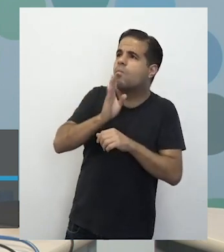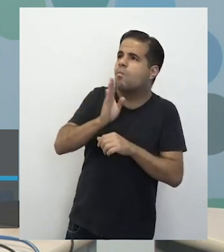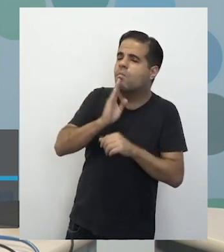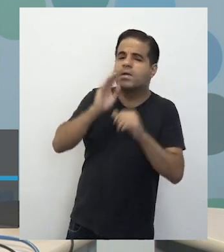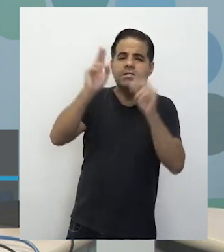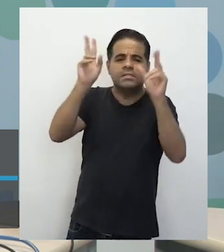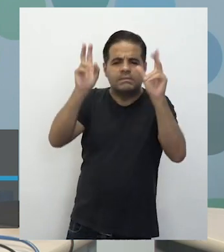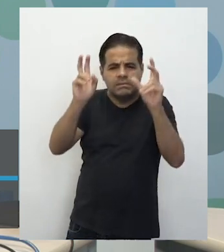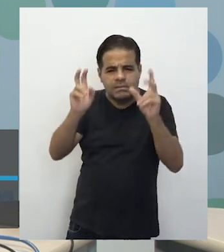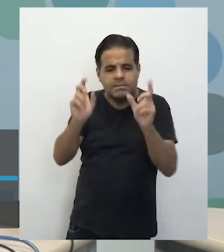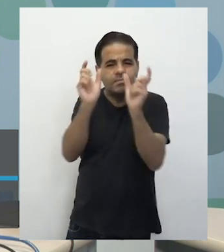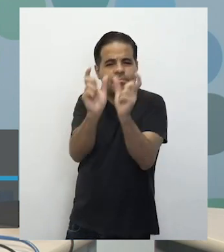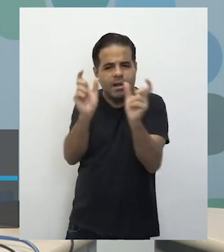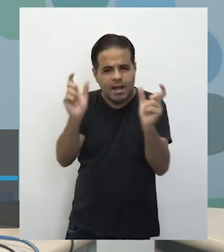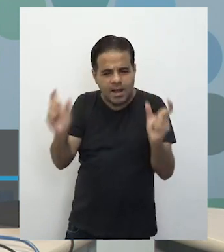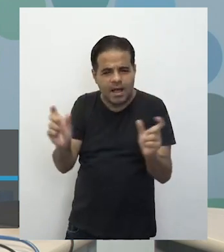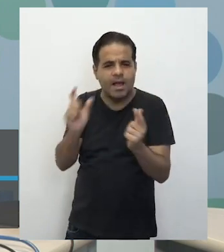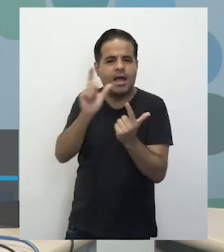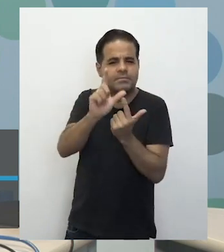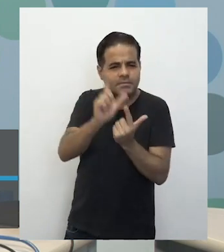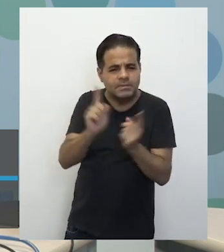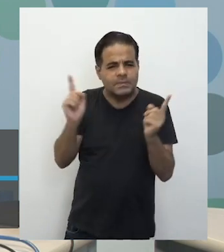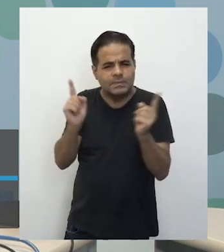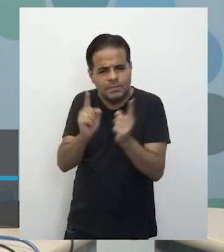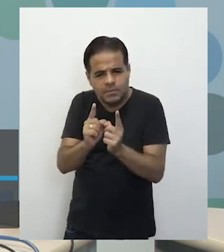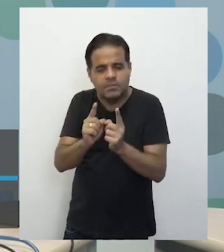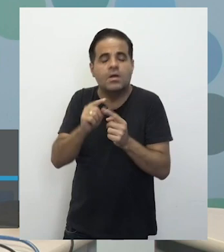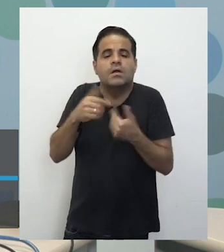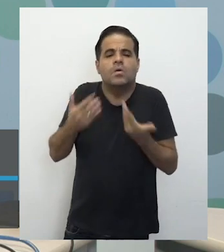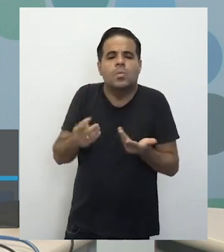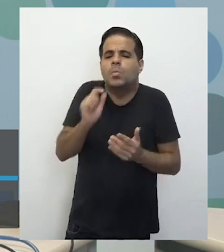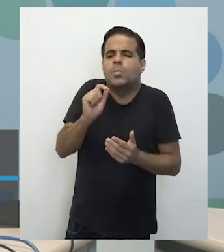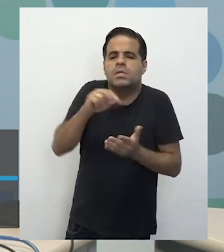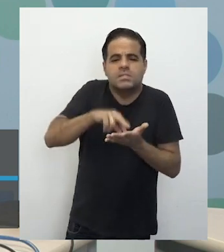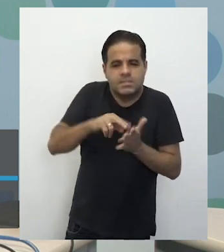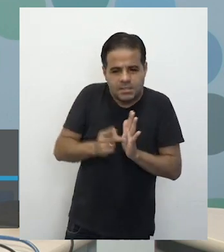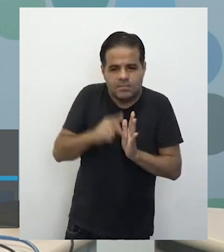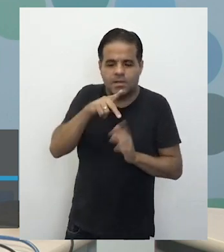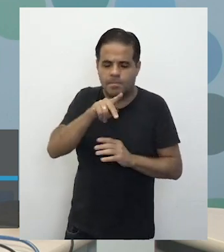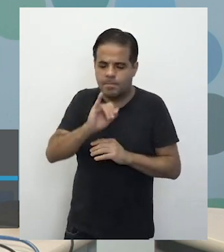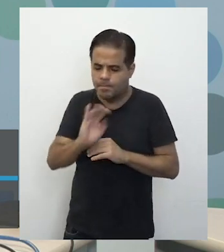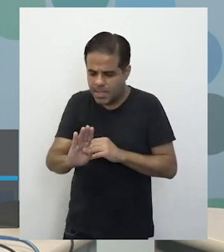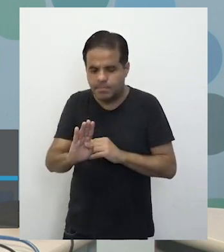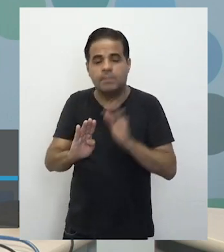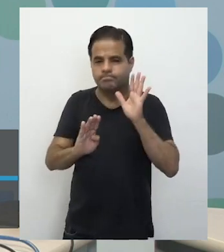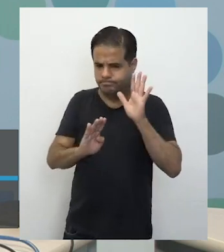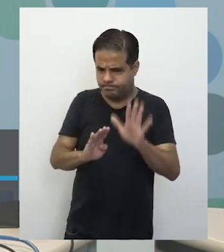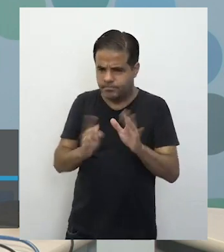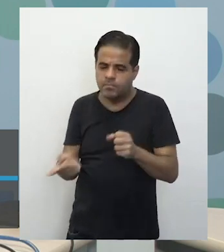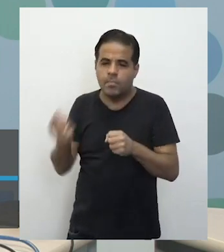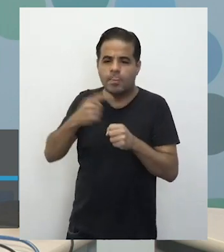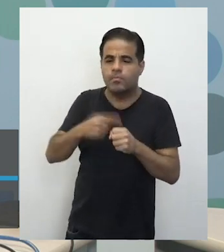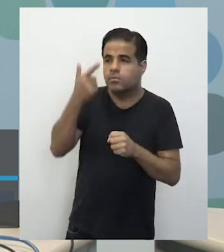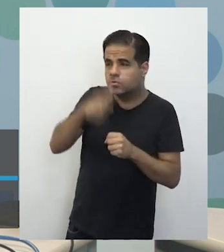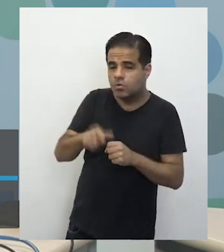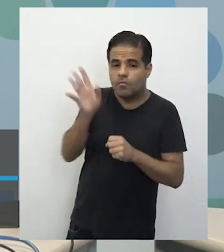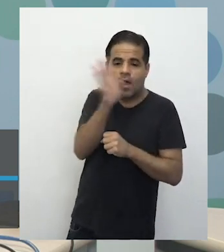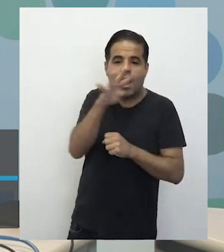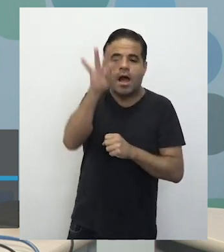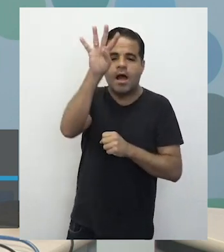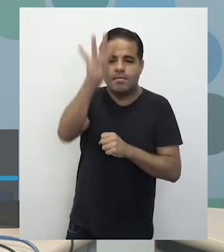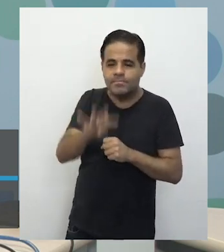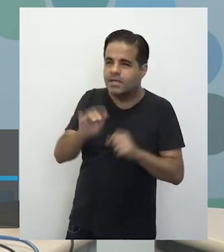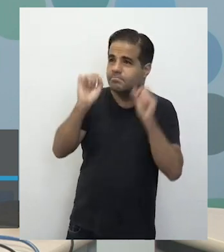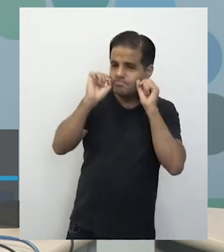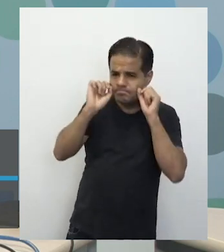essas terminologias, com essas siglas, né? E com a ideia do que é o PIB. Então eu vou pedir só para a gente retornar lá naquela planilhinha